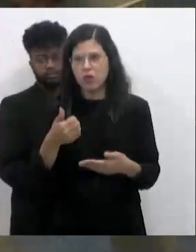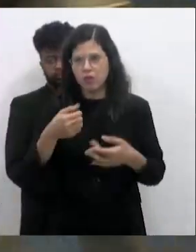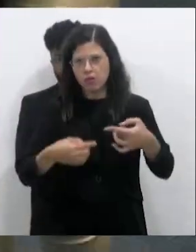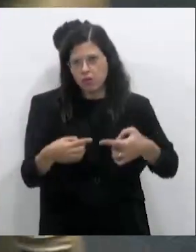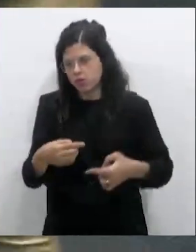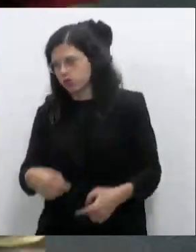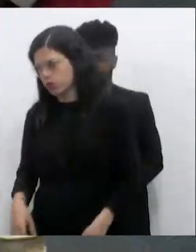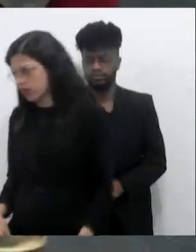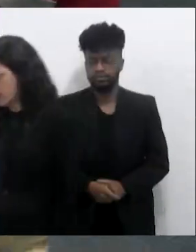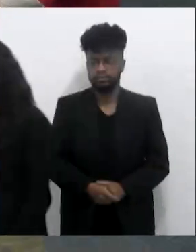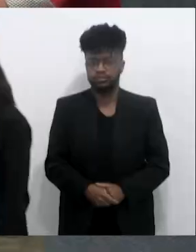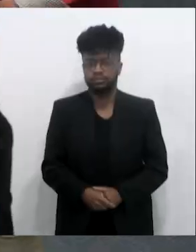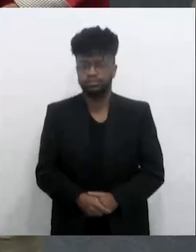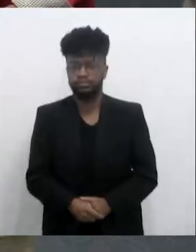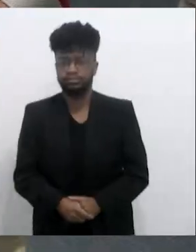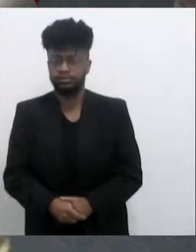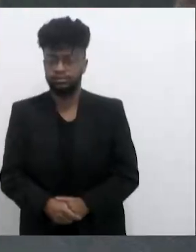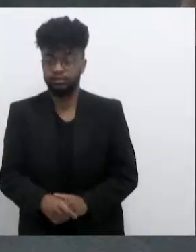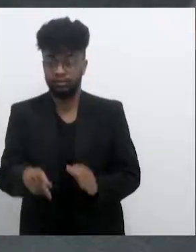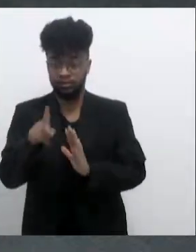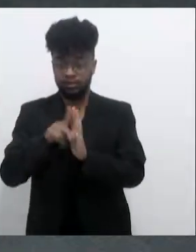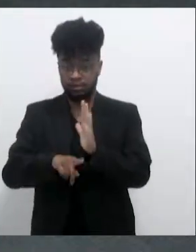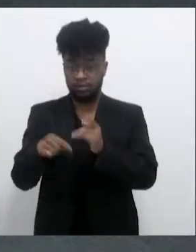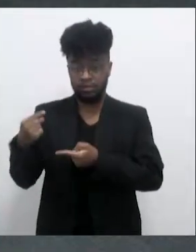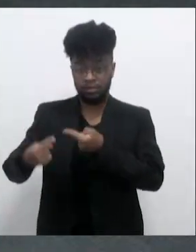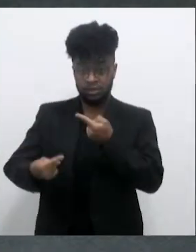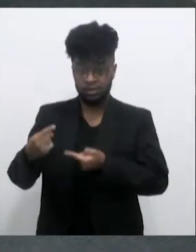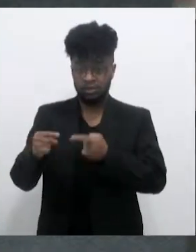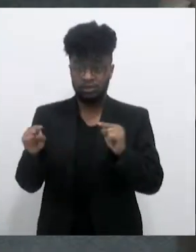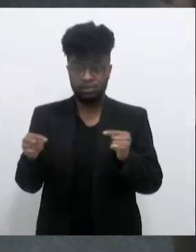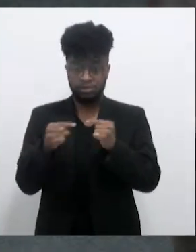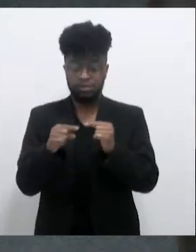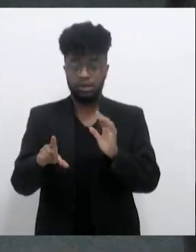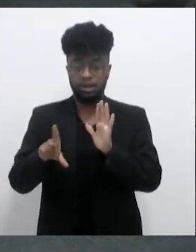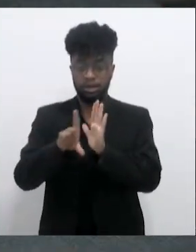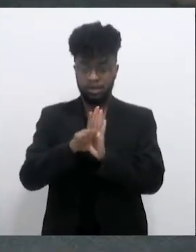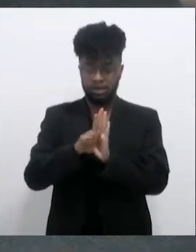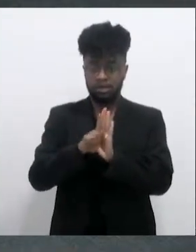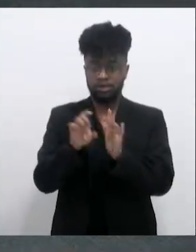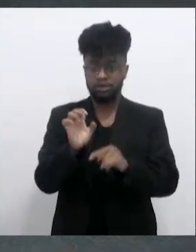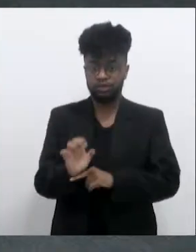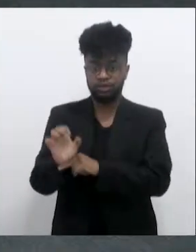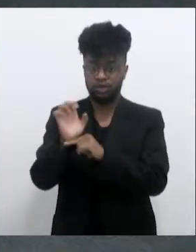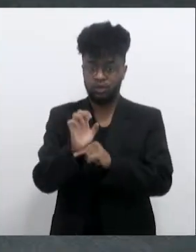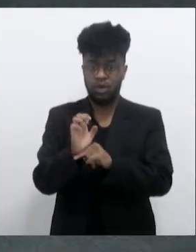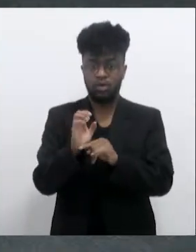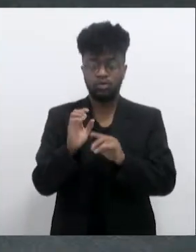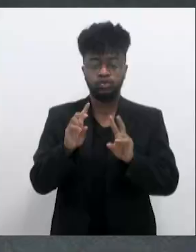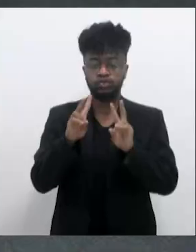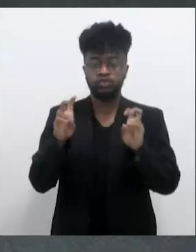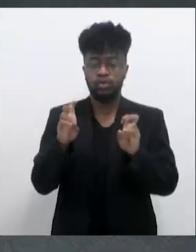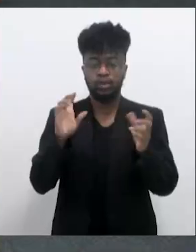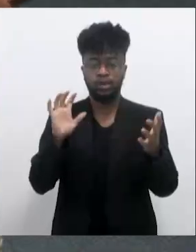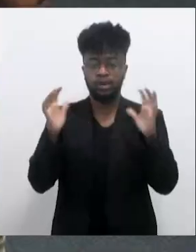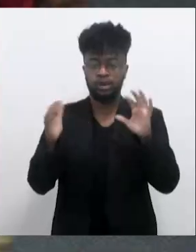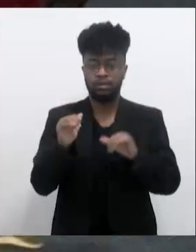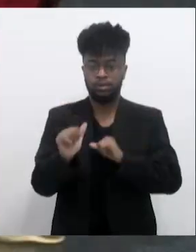discussão. Ele dialoga com a Lei Estadual de Mudanças